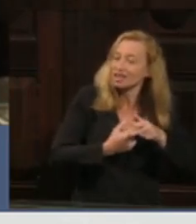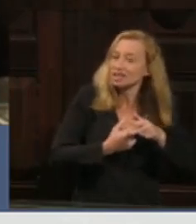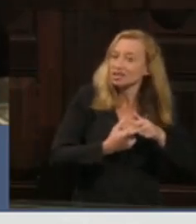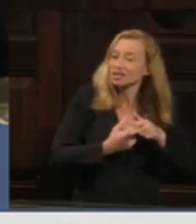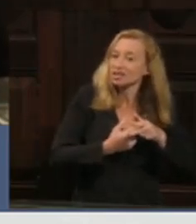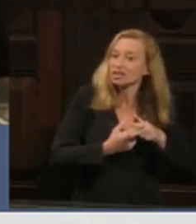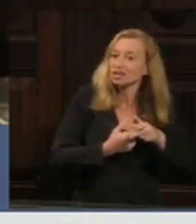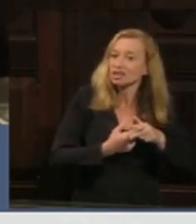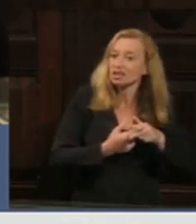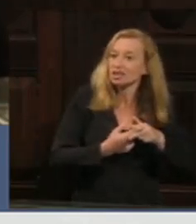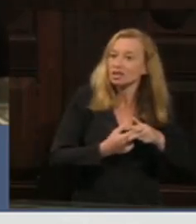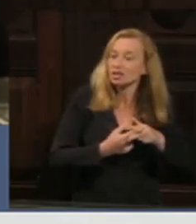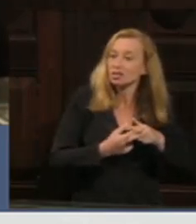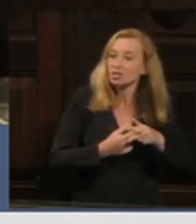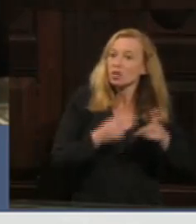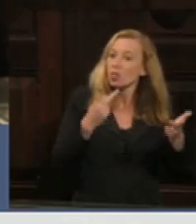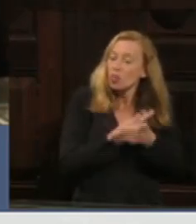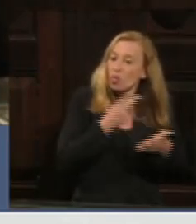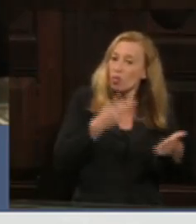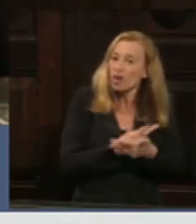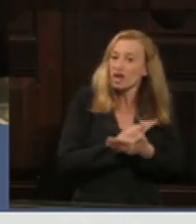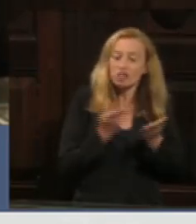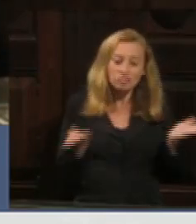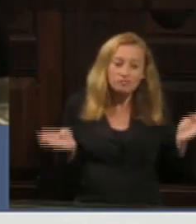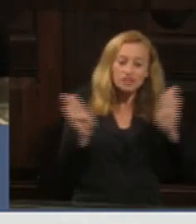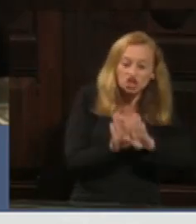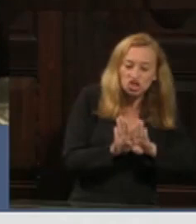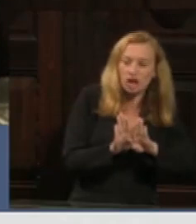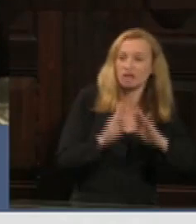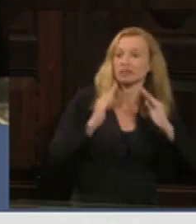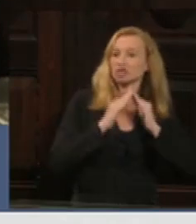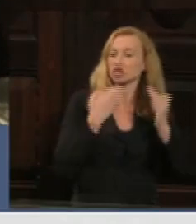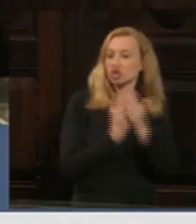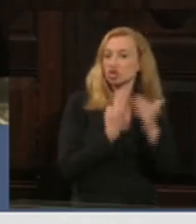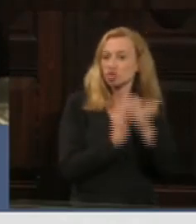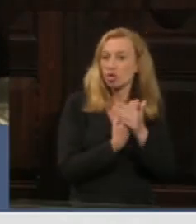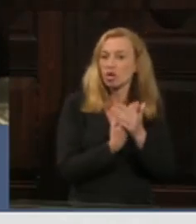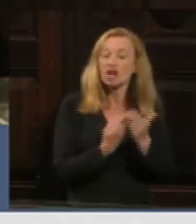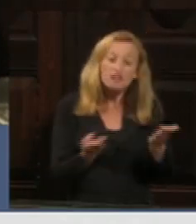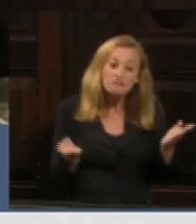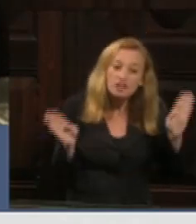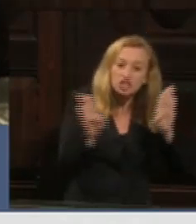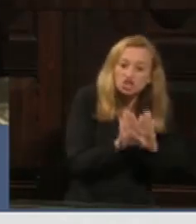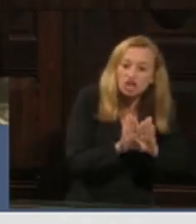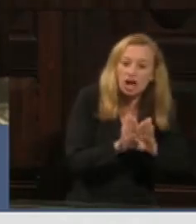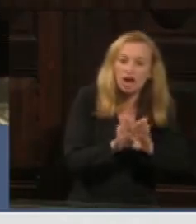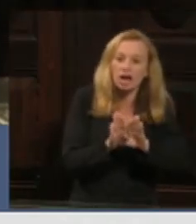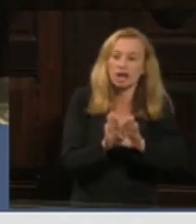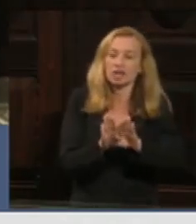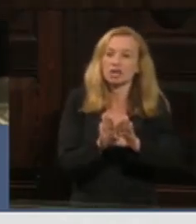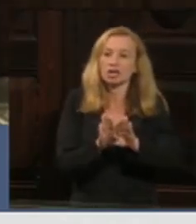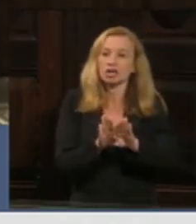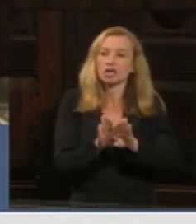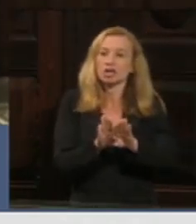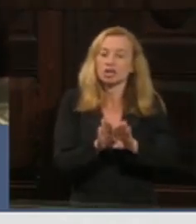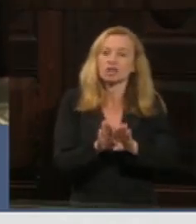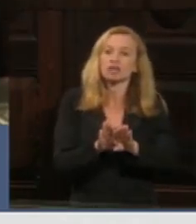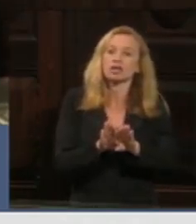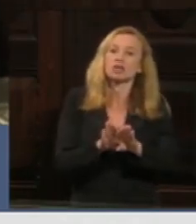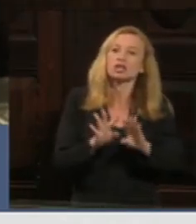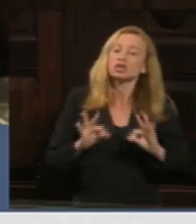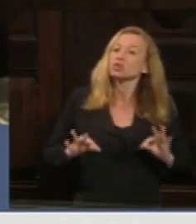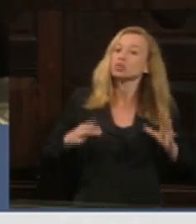a criminosa decisão de fechar escolas, fechar turmas, fechar turnos, que foi, infelizmente,